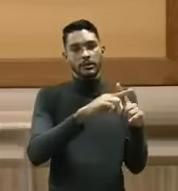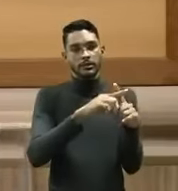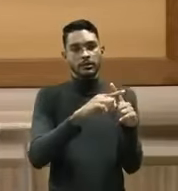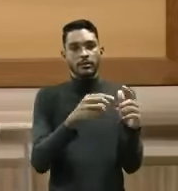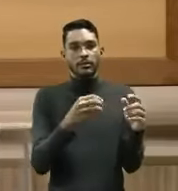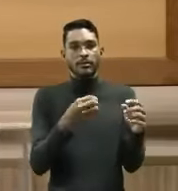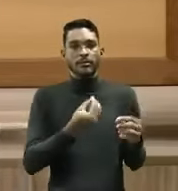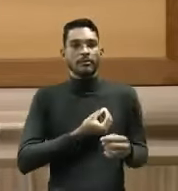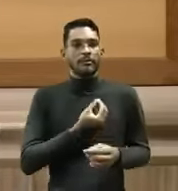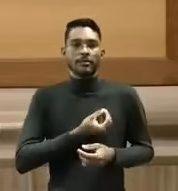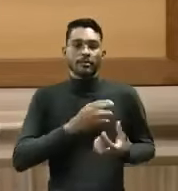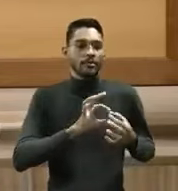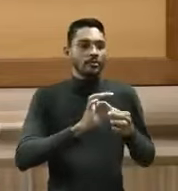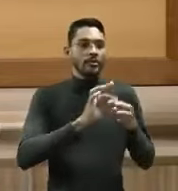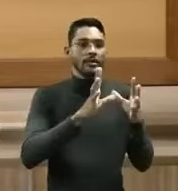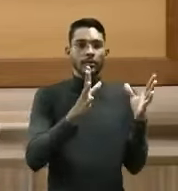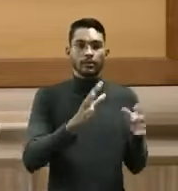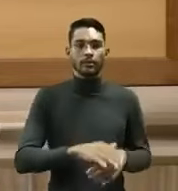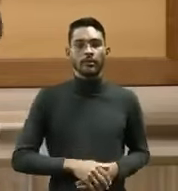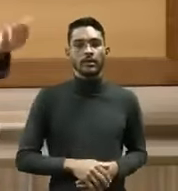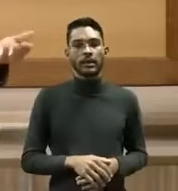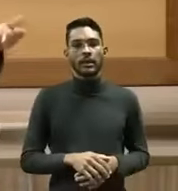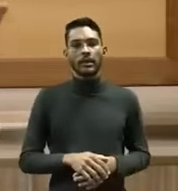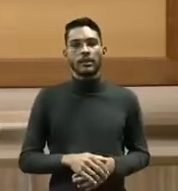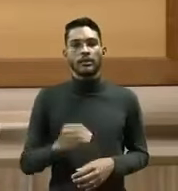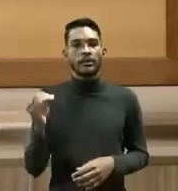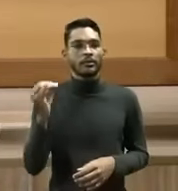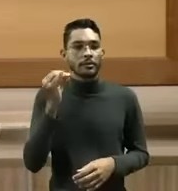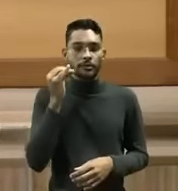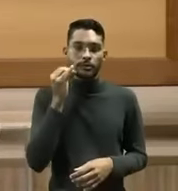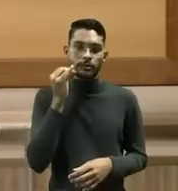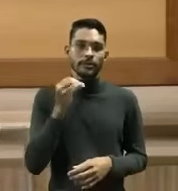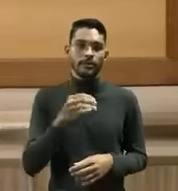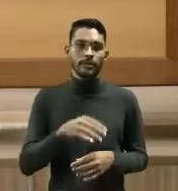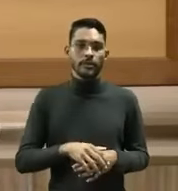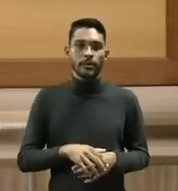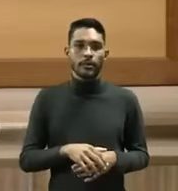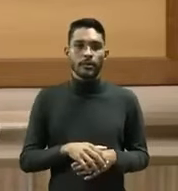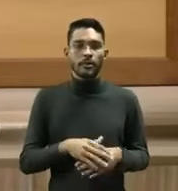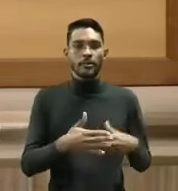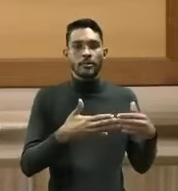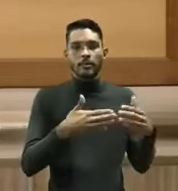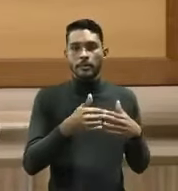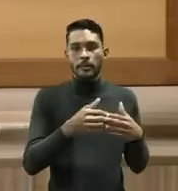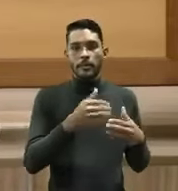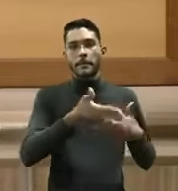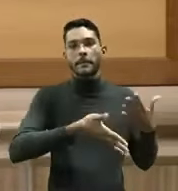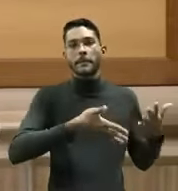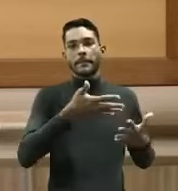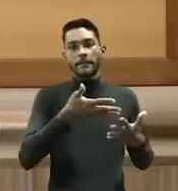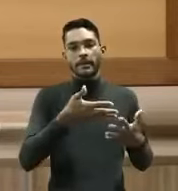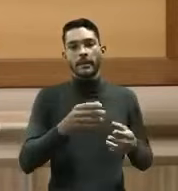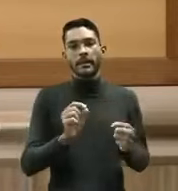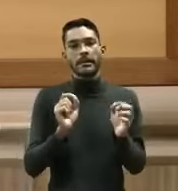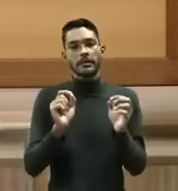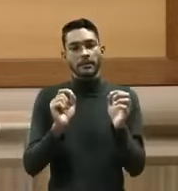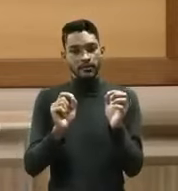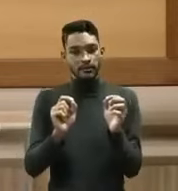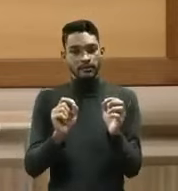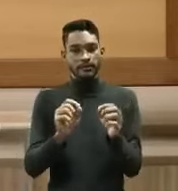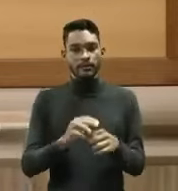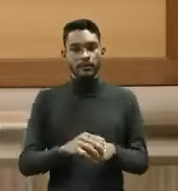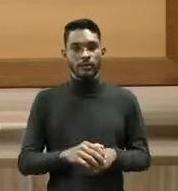um tem a sua opinião Cada um faz como pensa como acha ou seja o que prevalece na verdade são